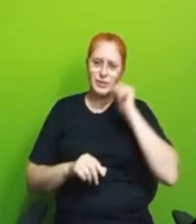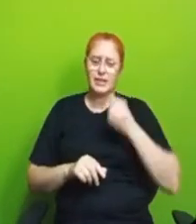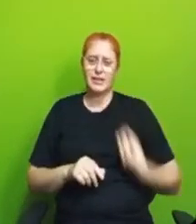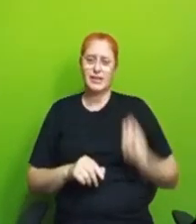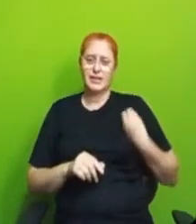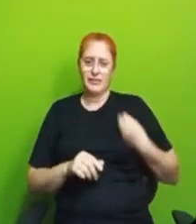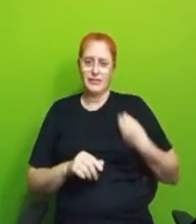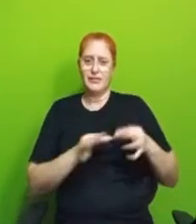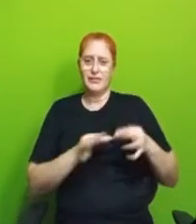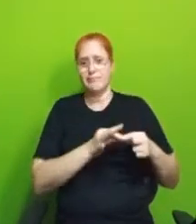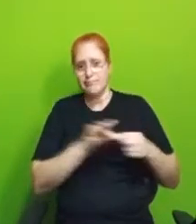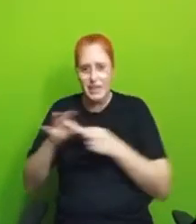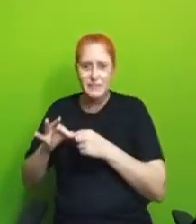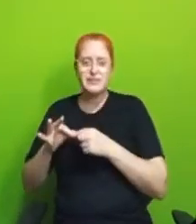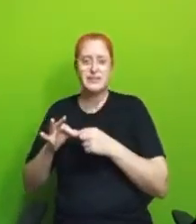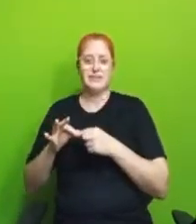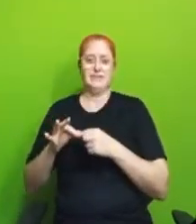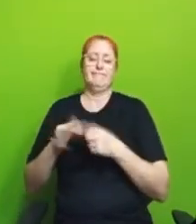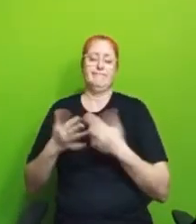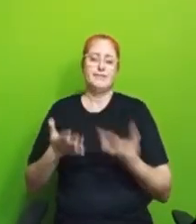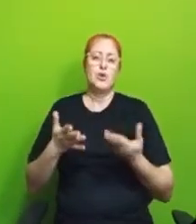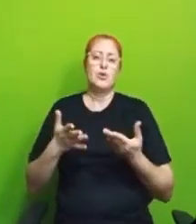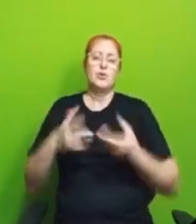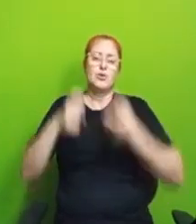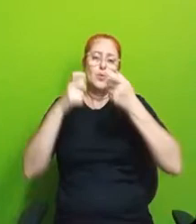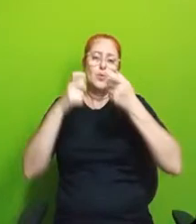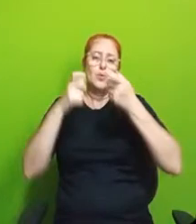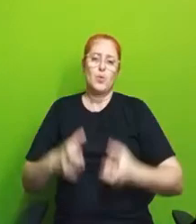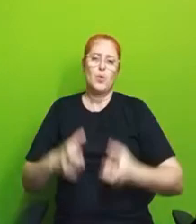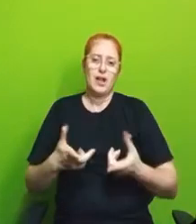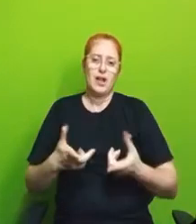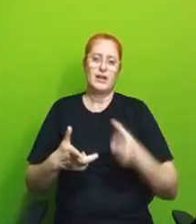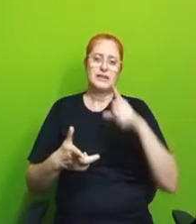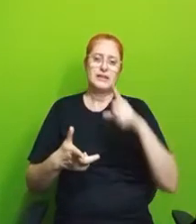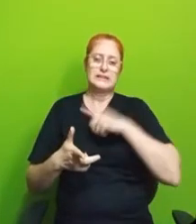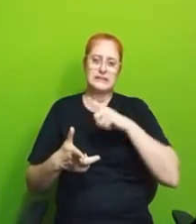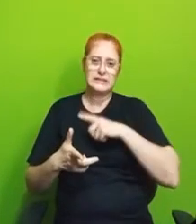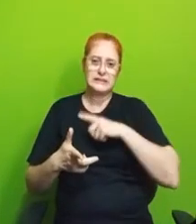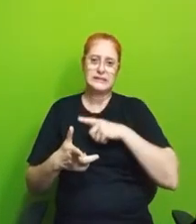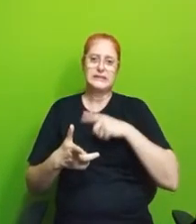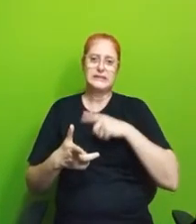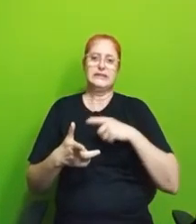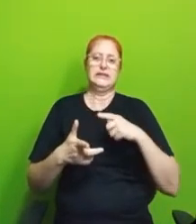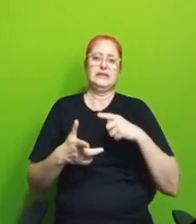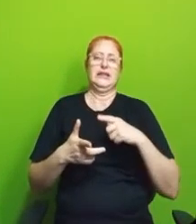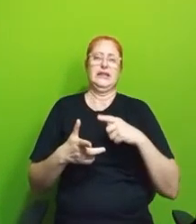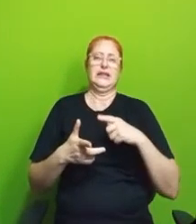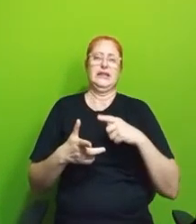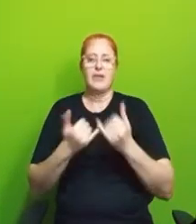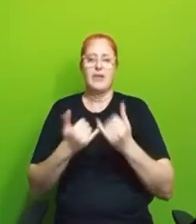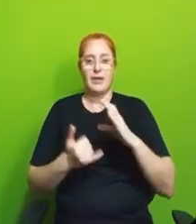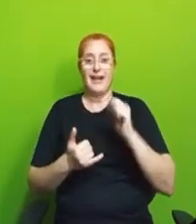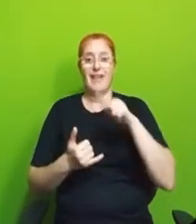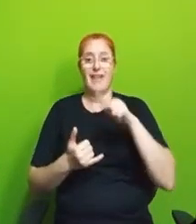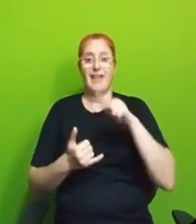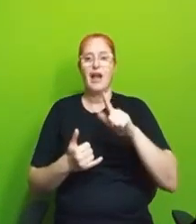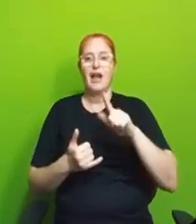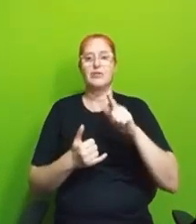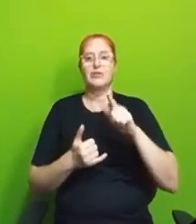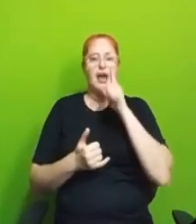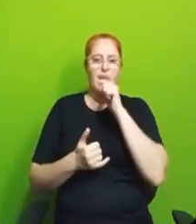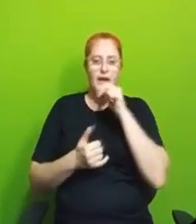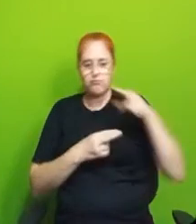né? Numa localidade que é atravessada por um canal, isso é um contexto bem daqui do Recife, né? Tem muitas comunidades,